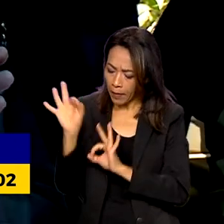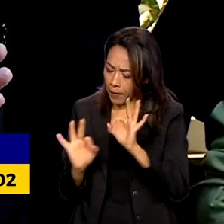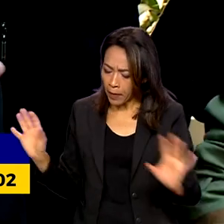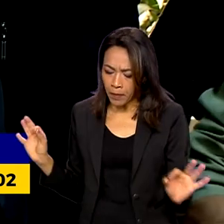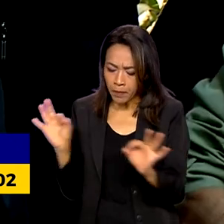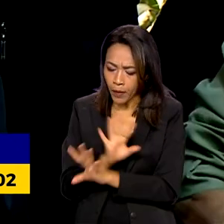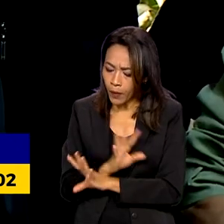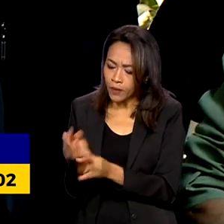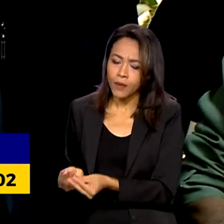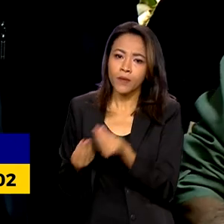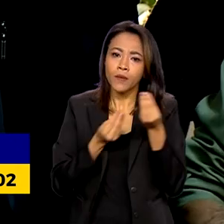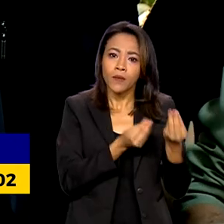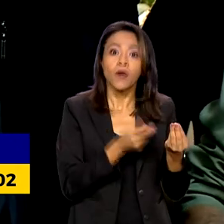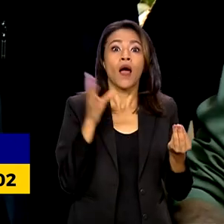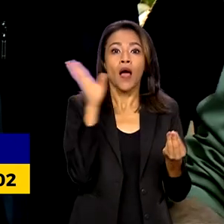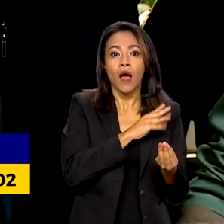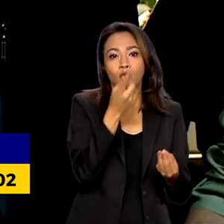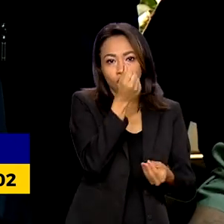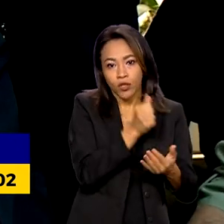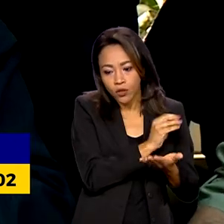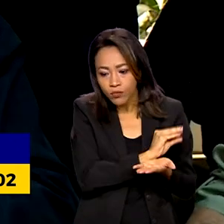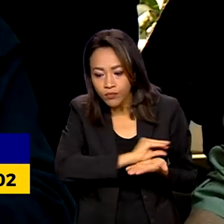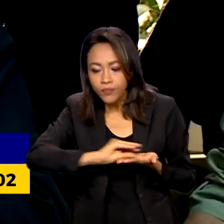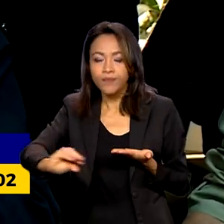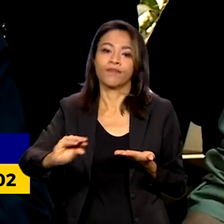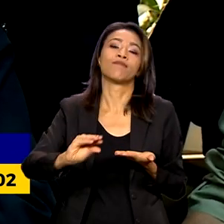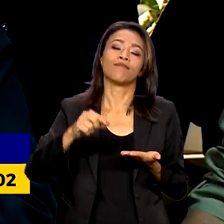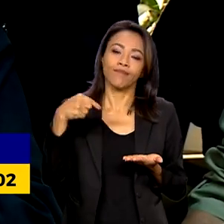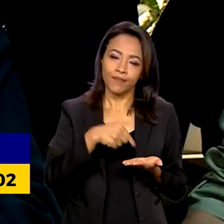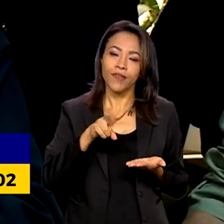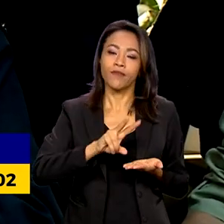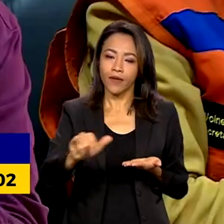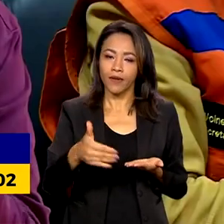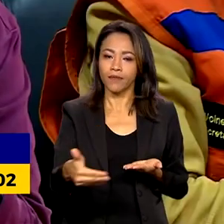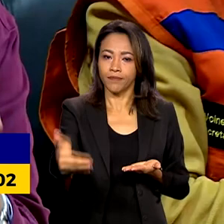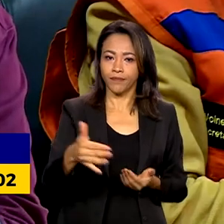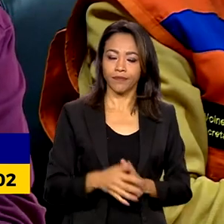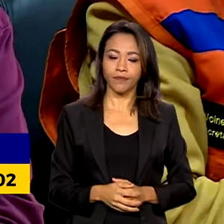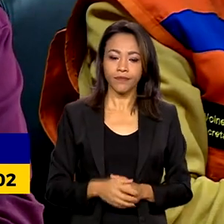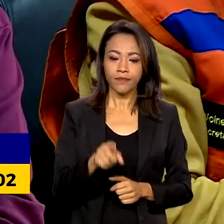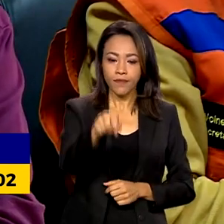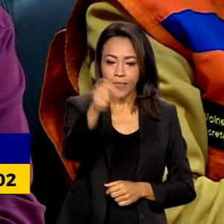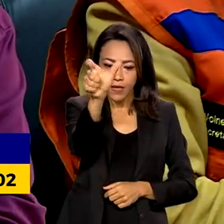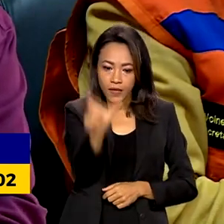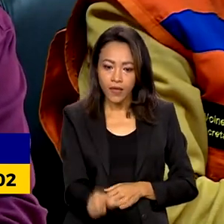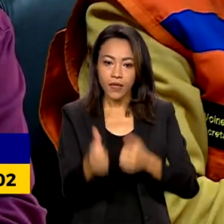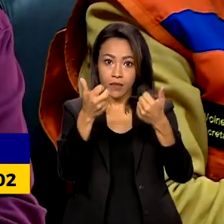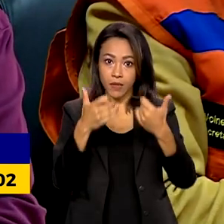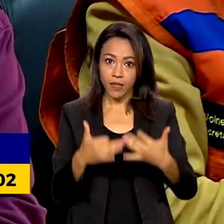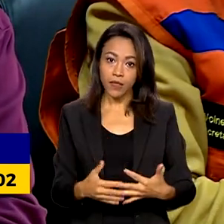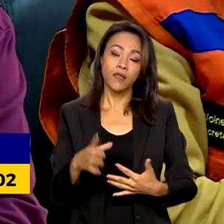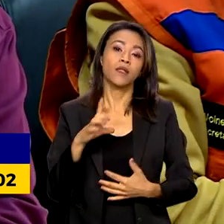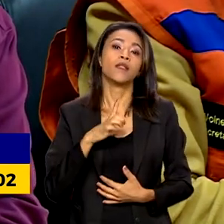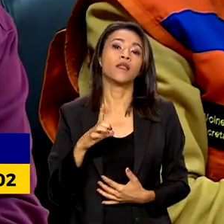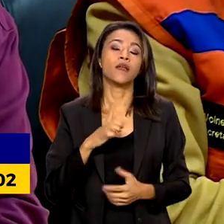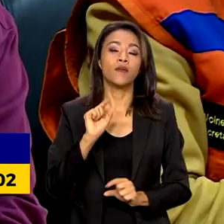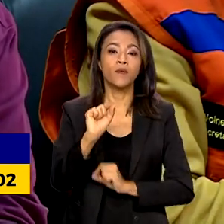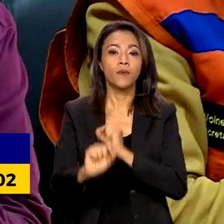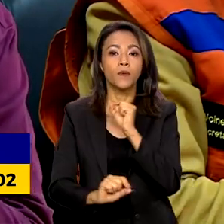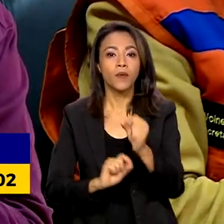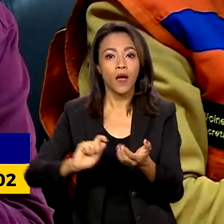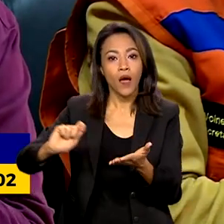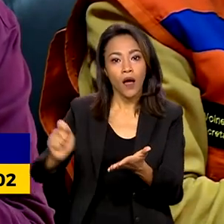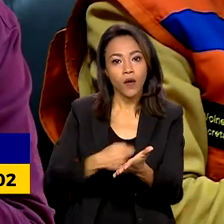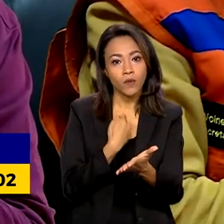feitos, mais rapidamente esse recurso poderá ser liberado. Houve também uma autorização para reprogramação